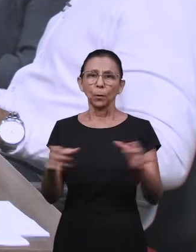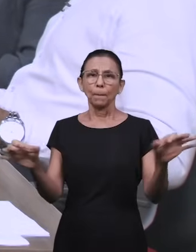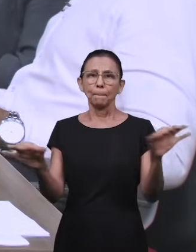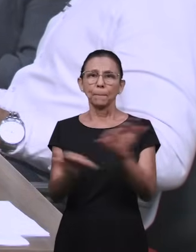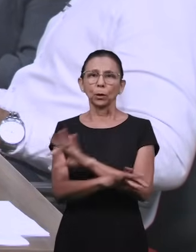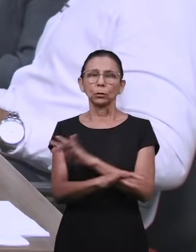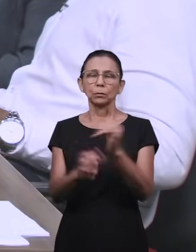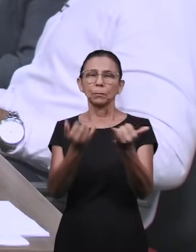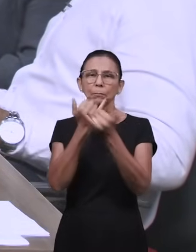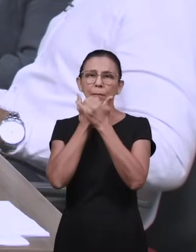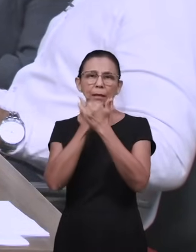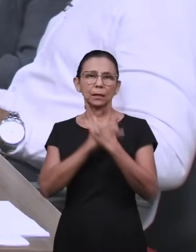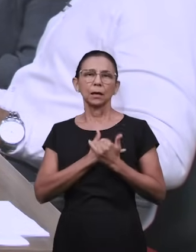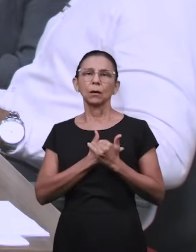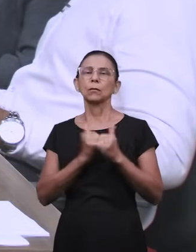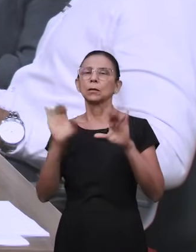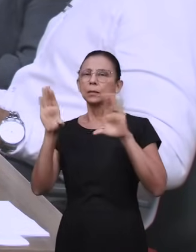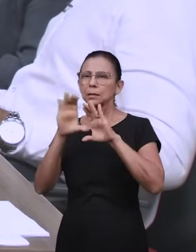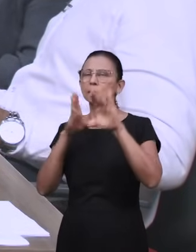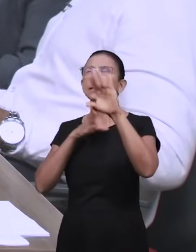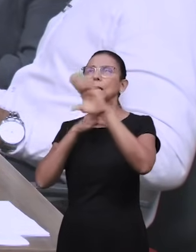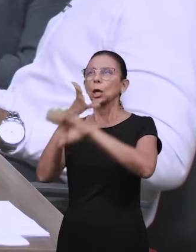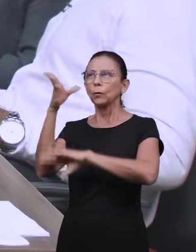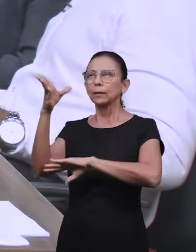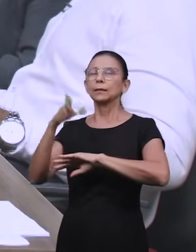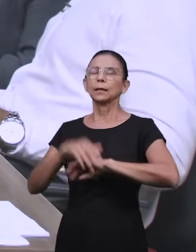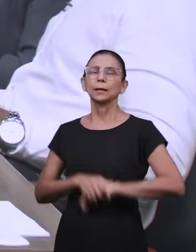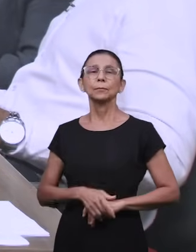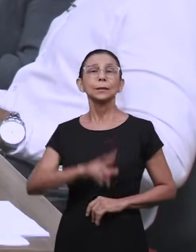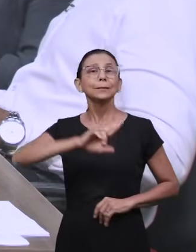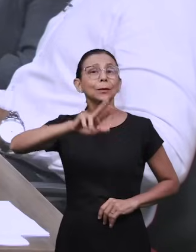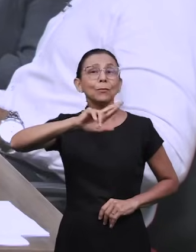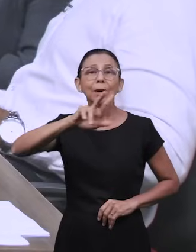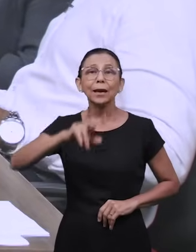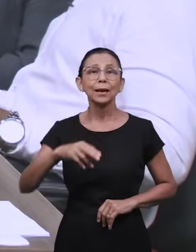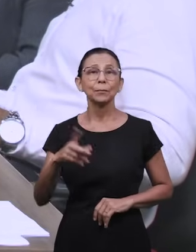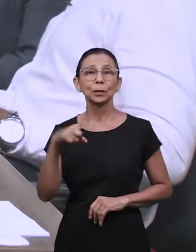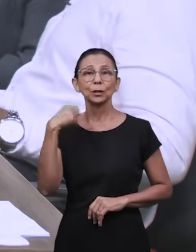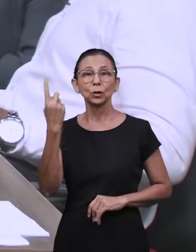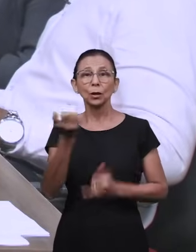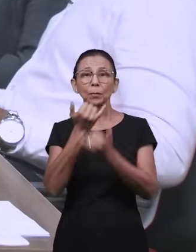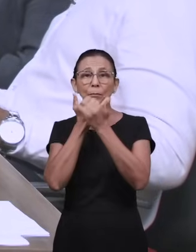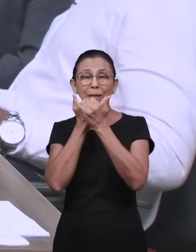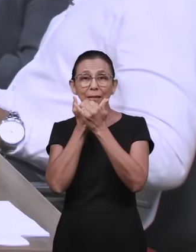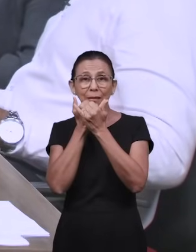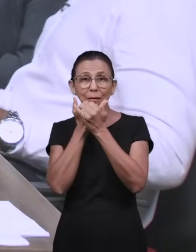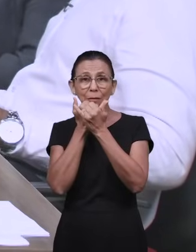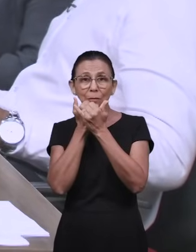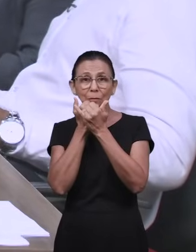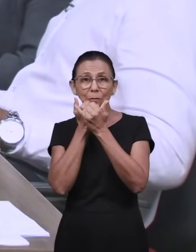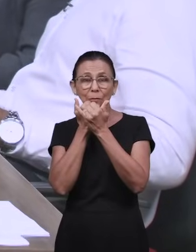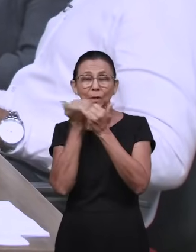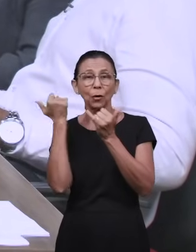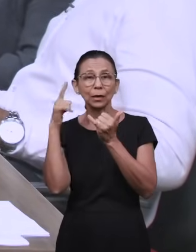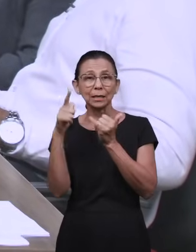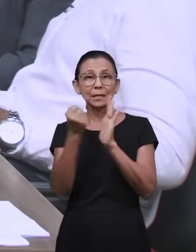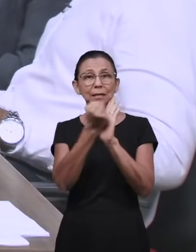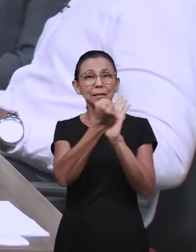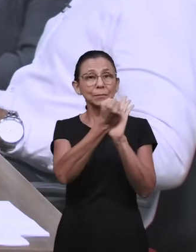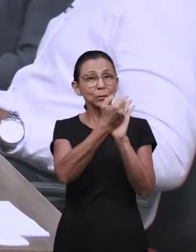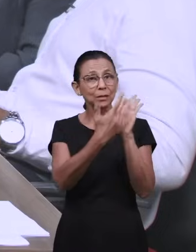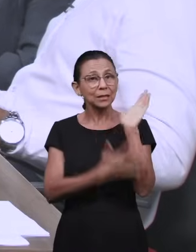nós vamos encontrar o quê? Nós somos lavados pelo sangue de Jesus. Glória a e Deus. o selo é do Espírito Santo. Então, uma coisa que é